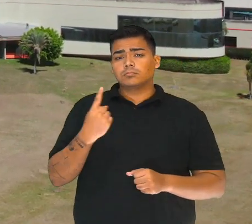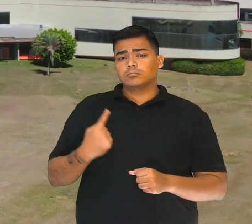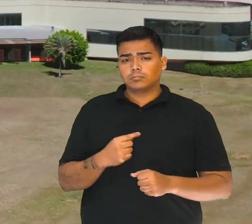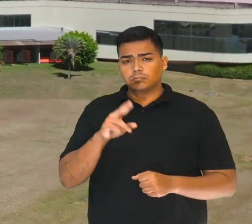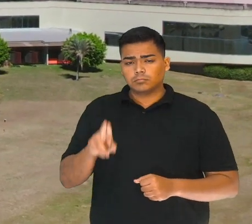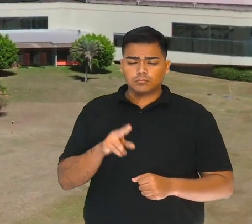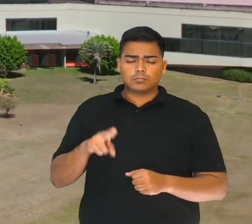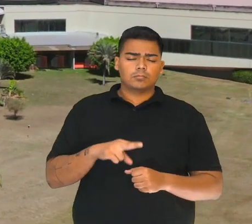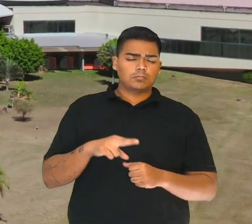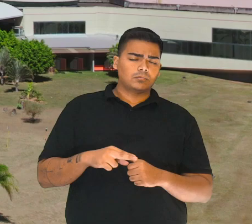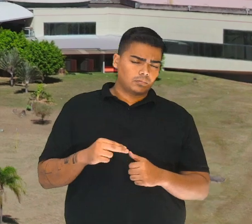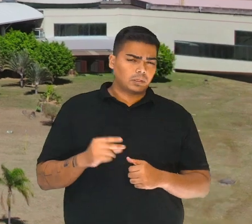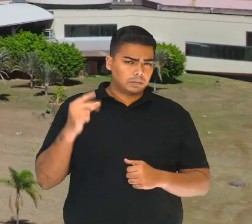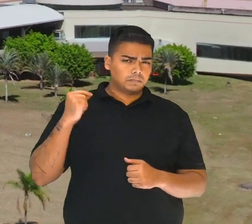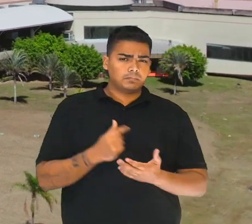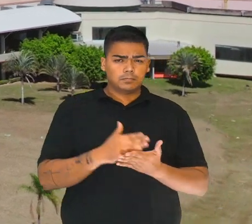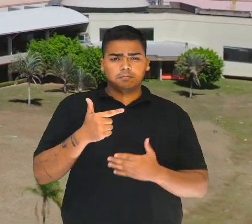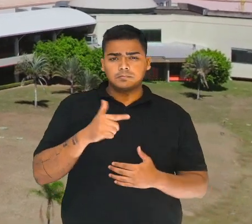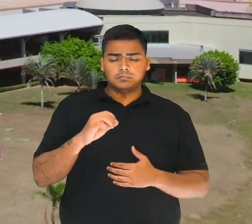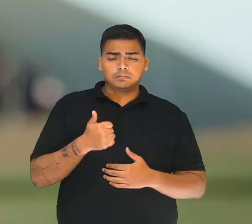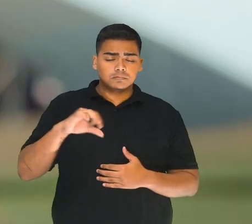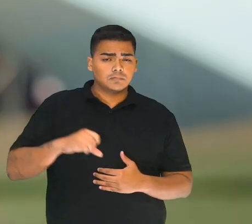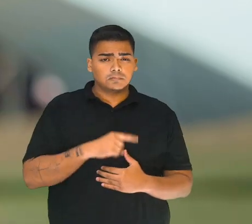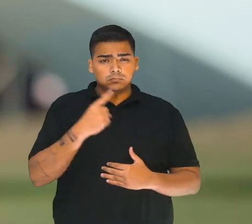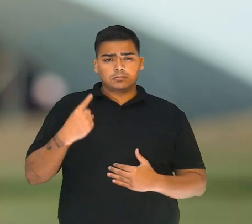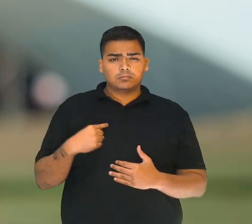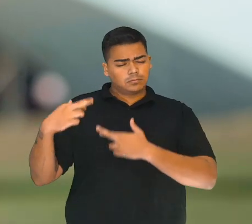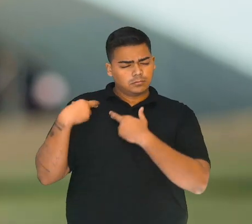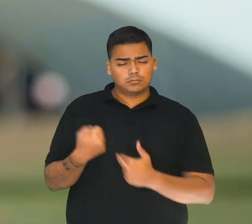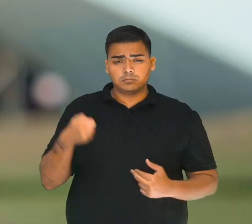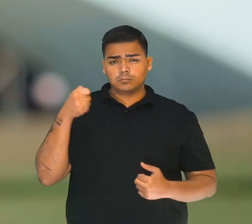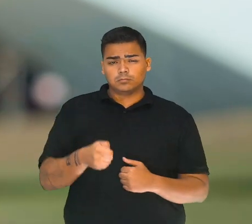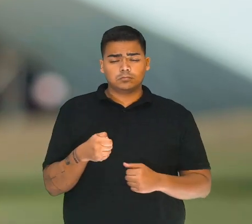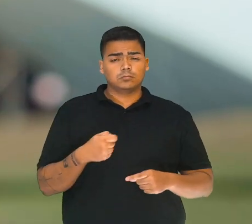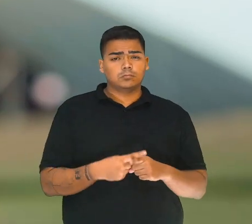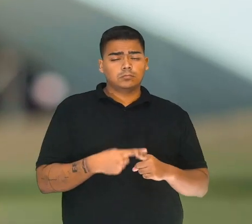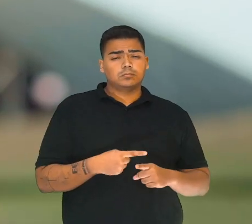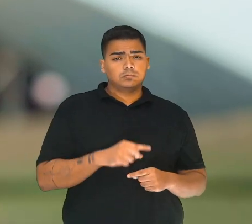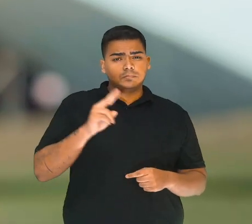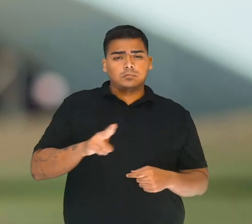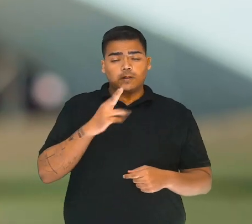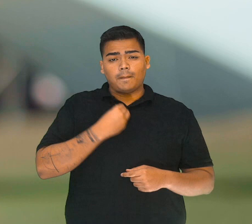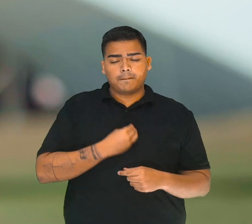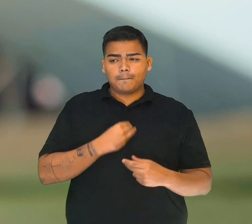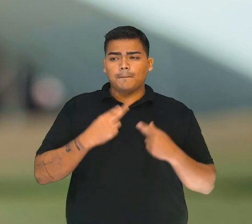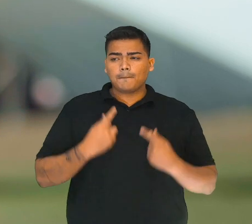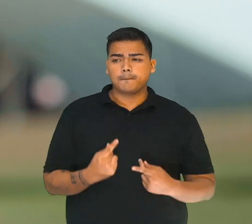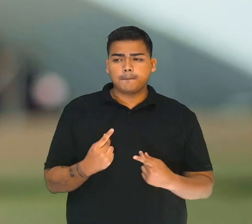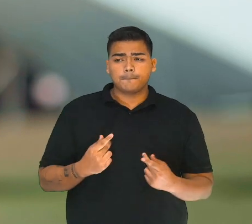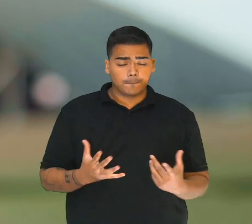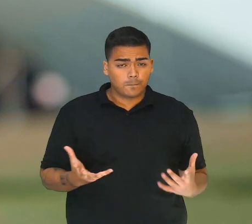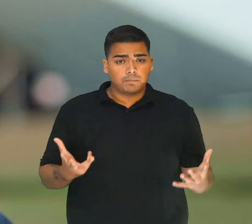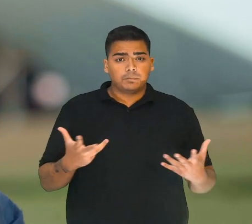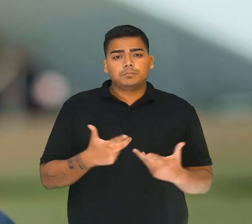desde 2009 aqui no parque. E é um cluster muito exigente, porque a gente está trabalhando o tempo todo com vida humana. Então,